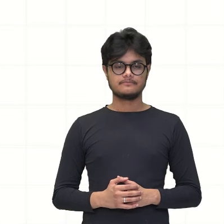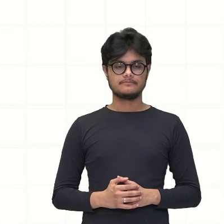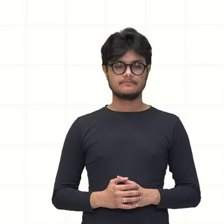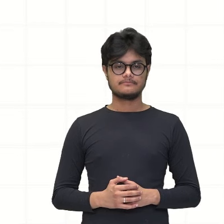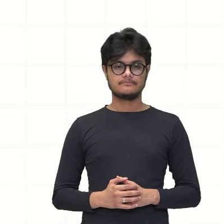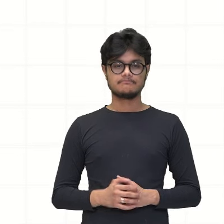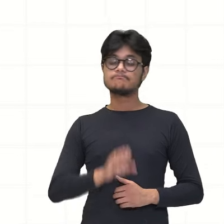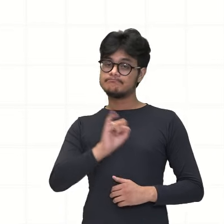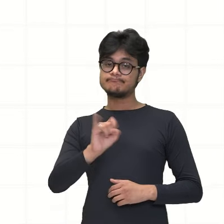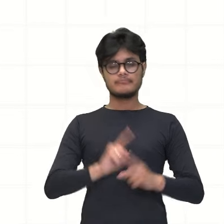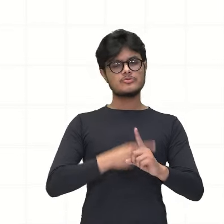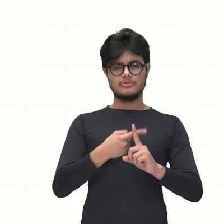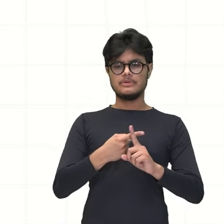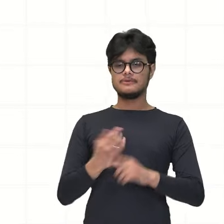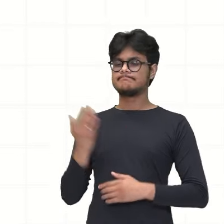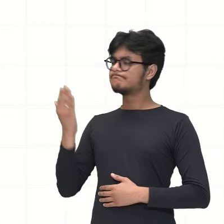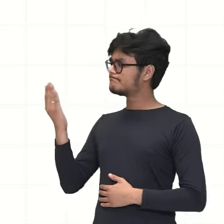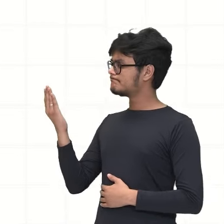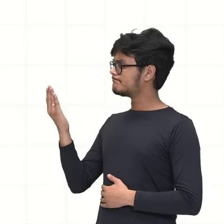multiplicando